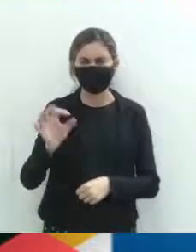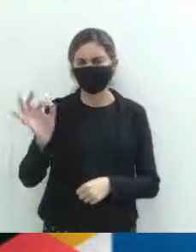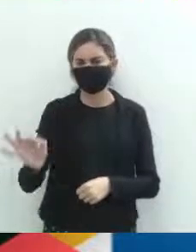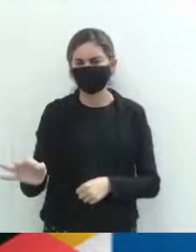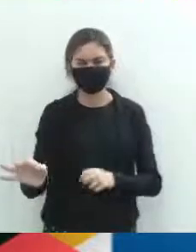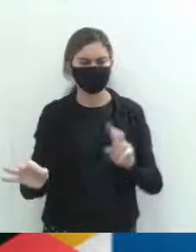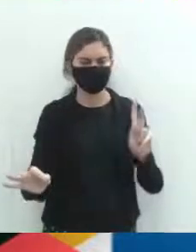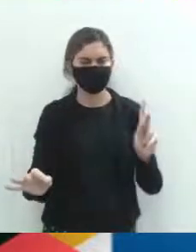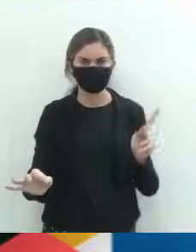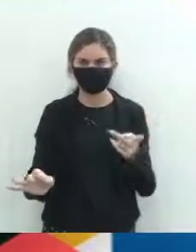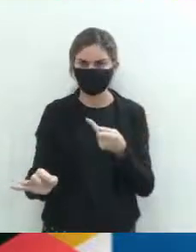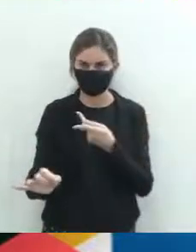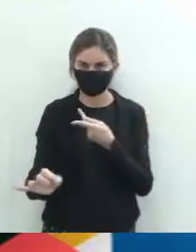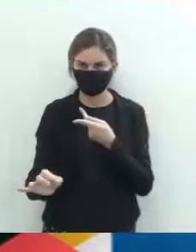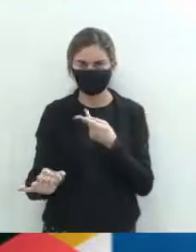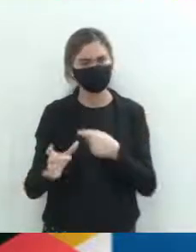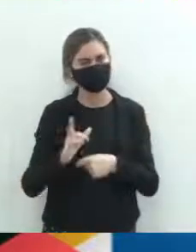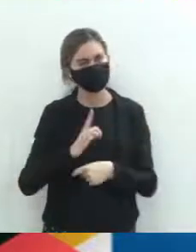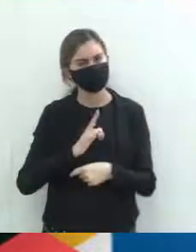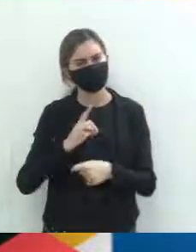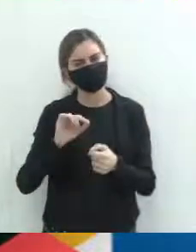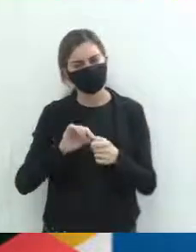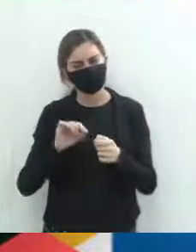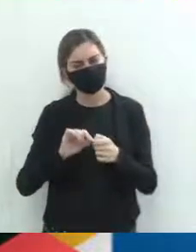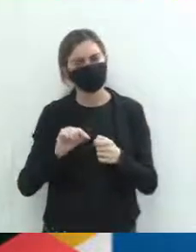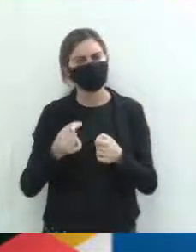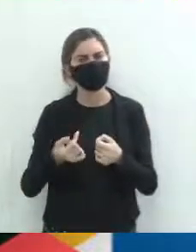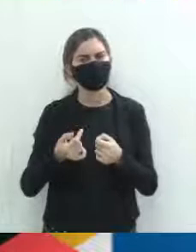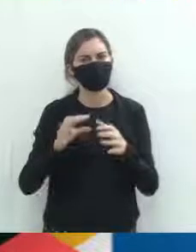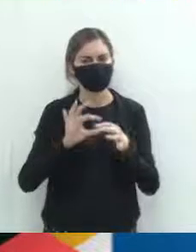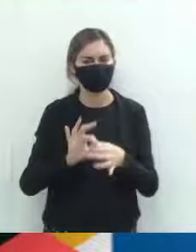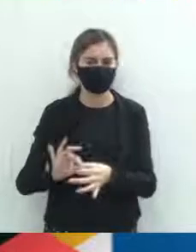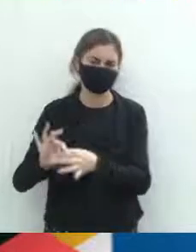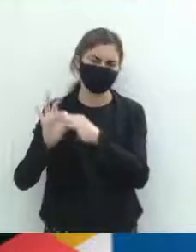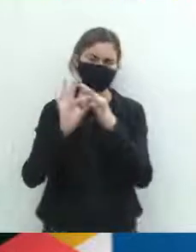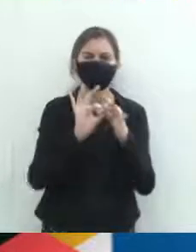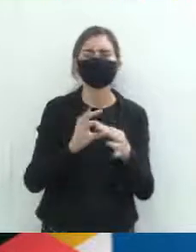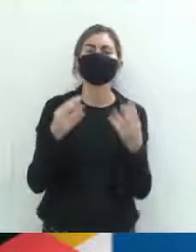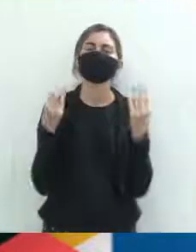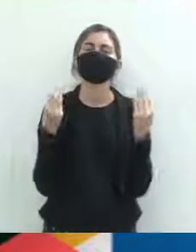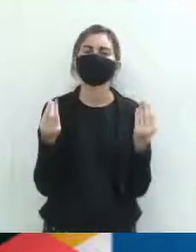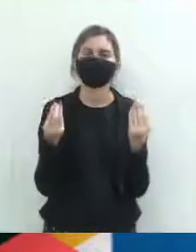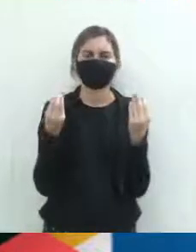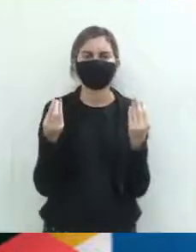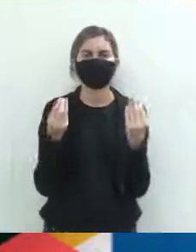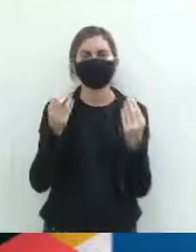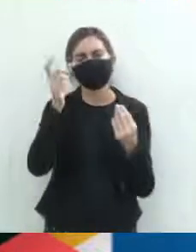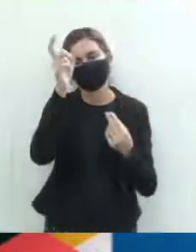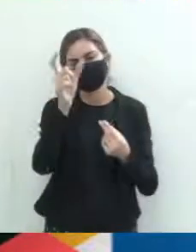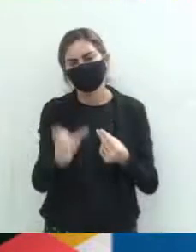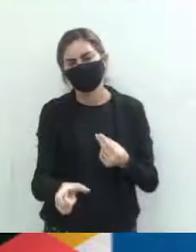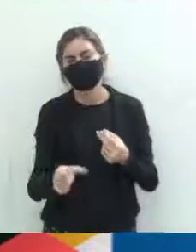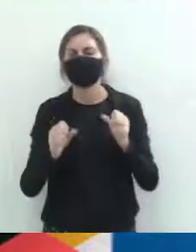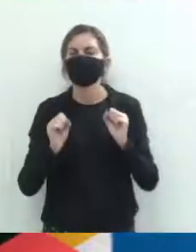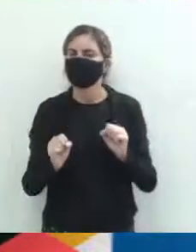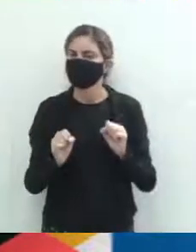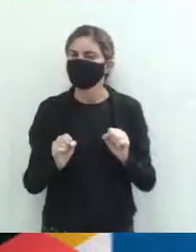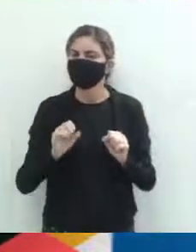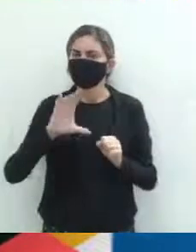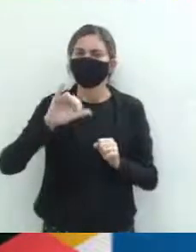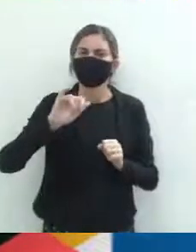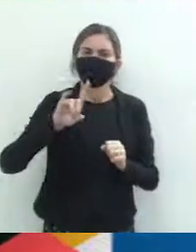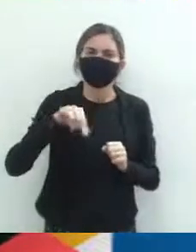ou do errado, daquilo que tem que ser feito, dos princípios universais, para que a pessoa possa ser um